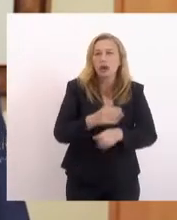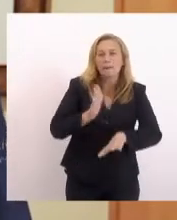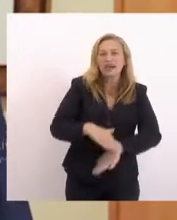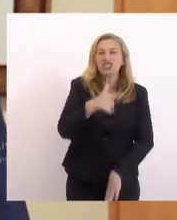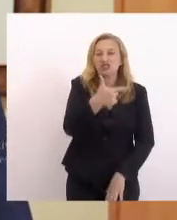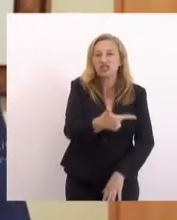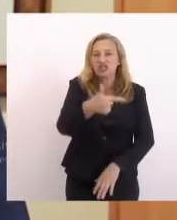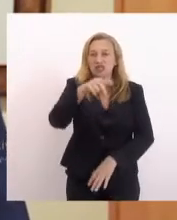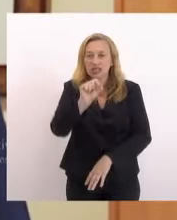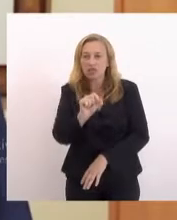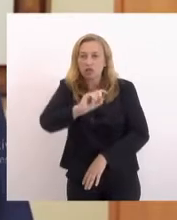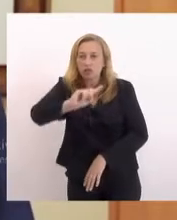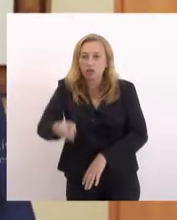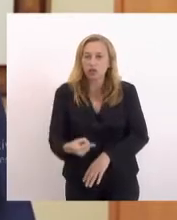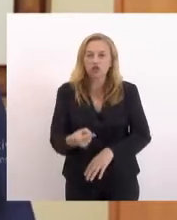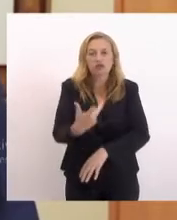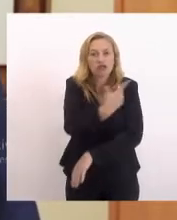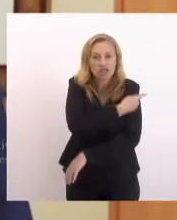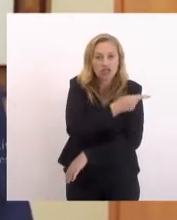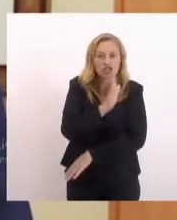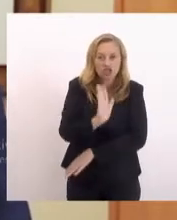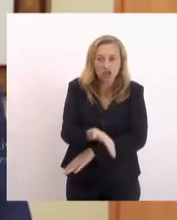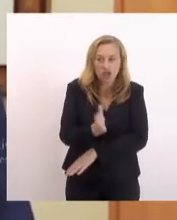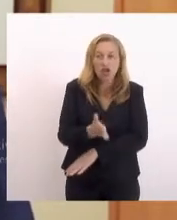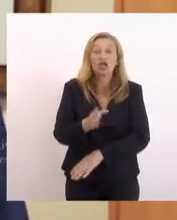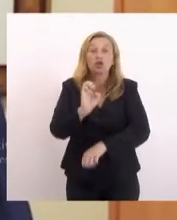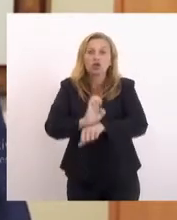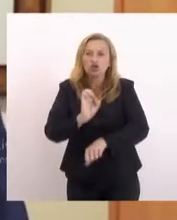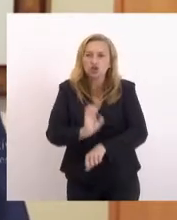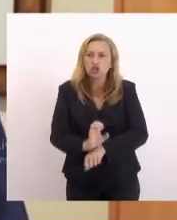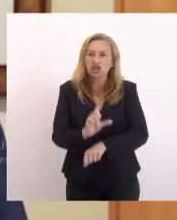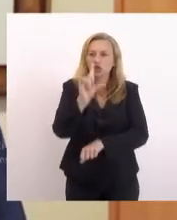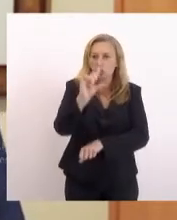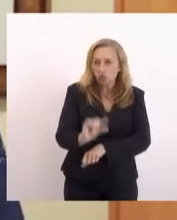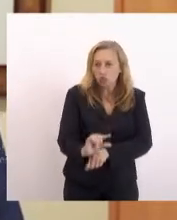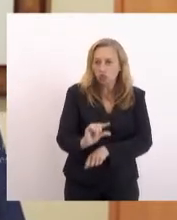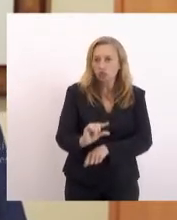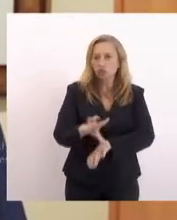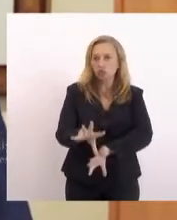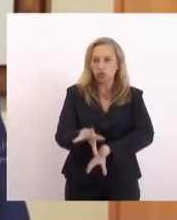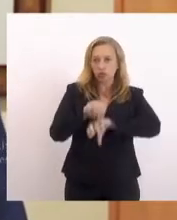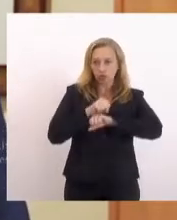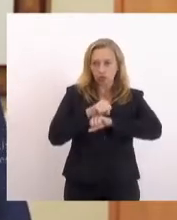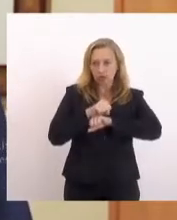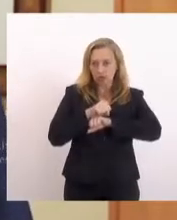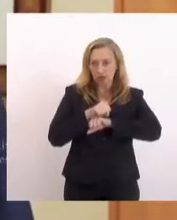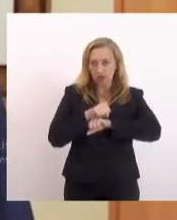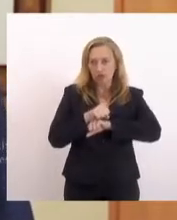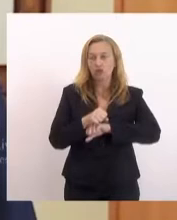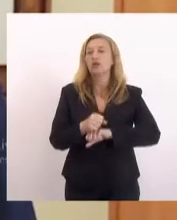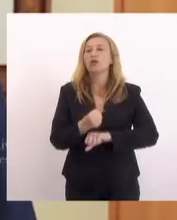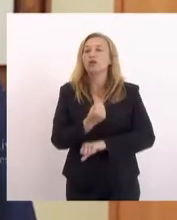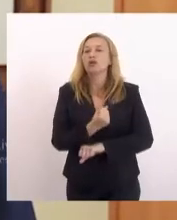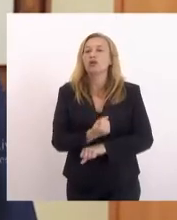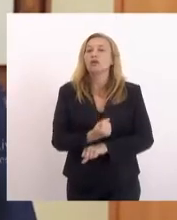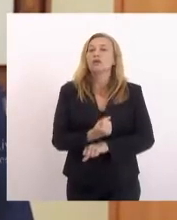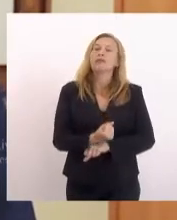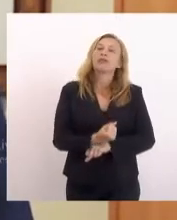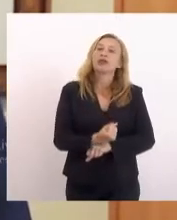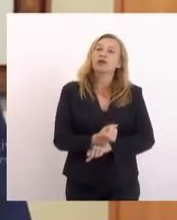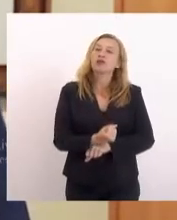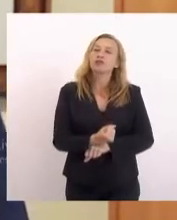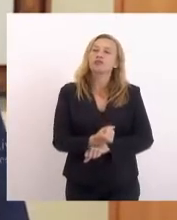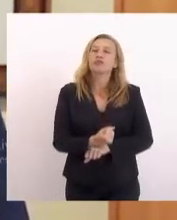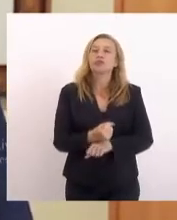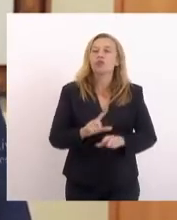25 milhões de vacinas aplicadas e o Estado com baixo risco de contaminação. Para o enfrentamento aos efeitos sociais